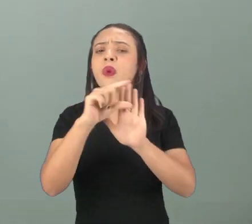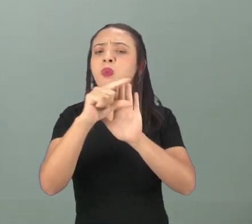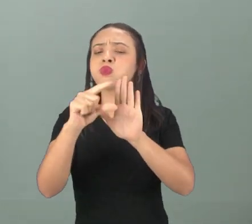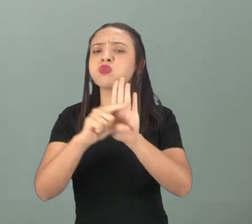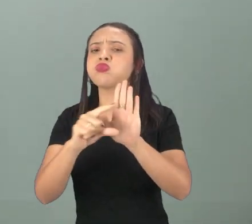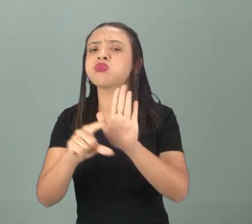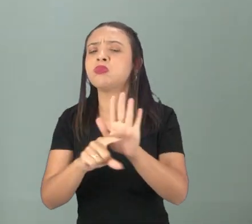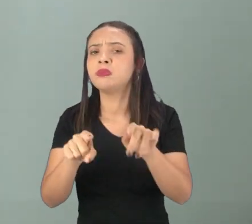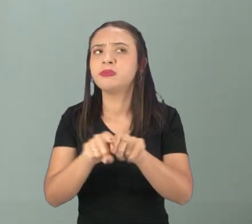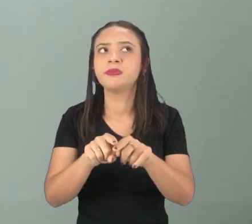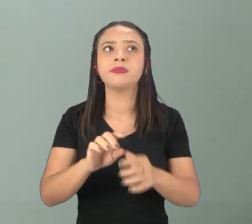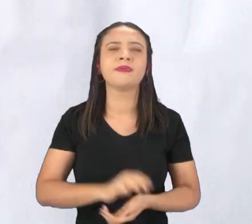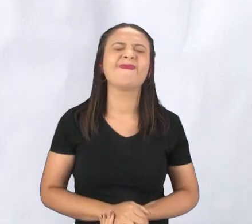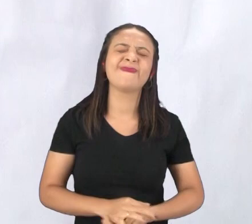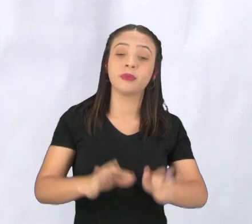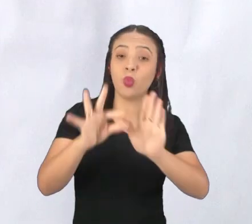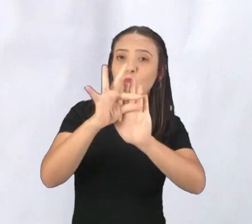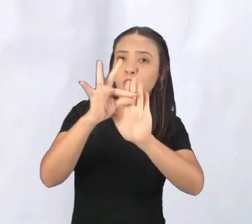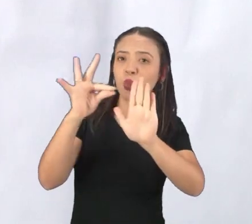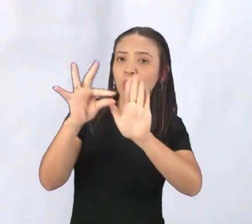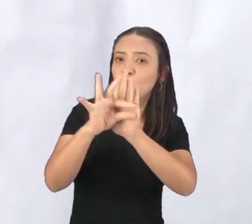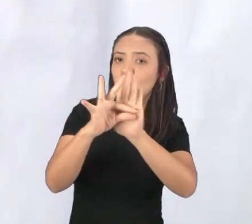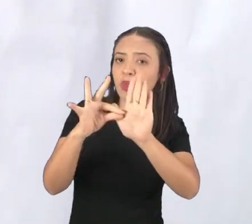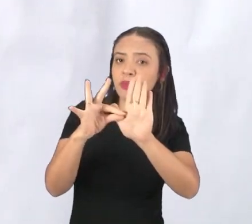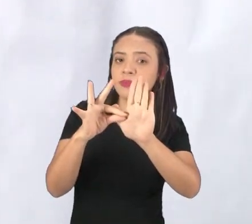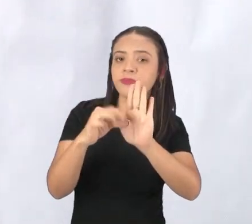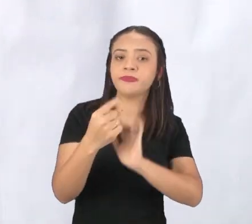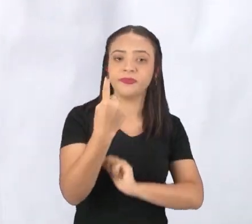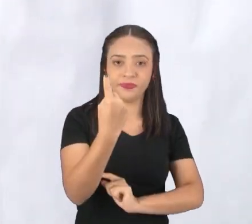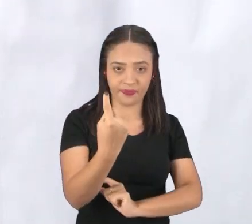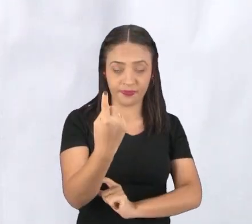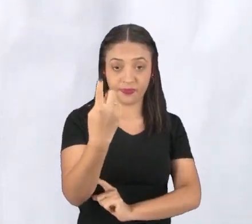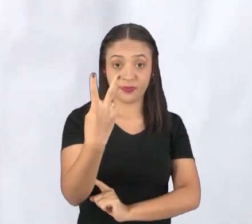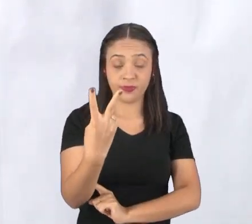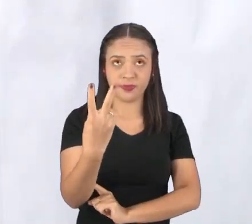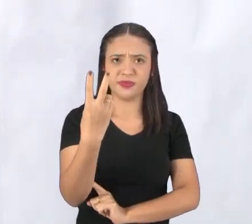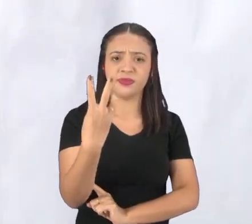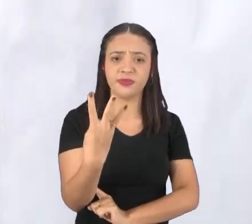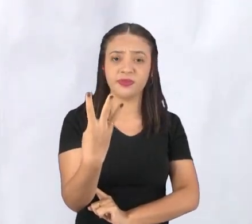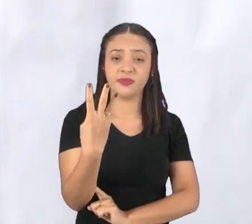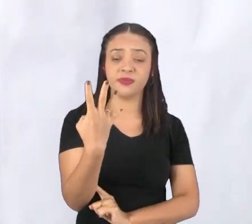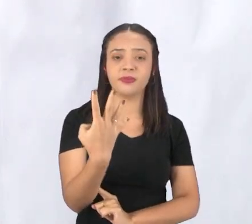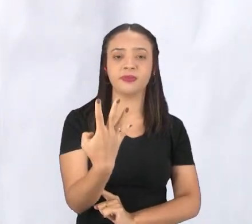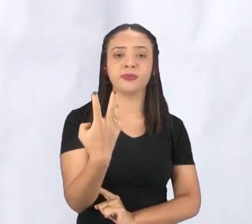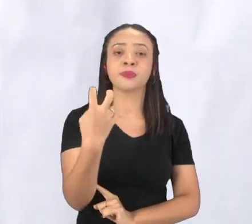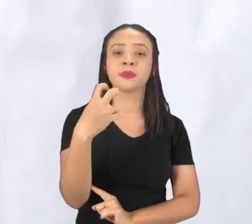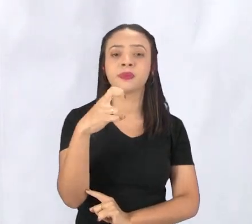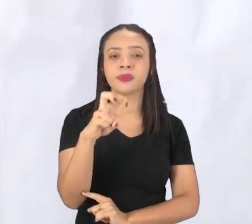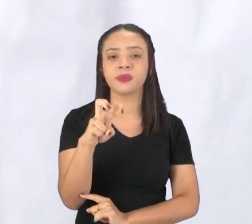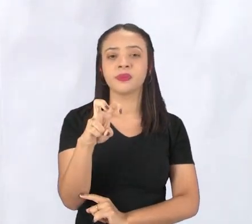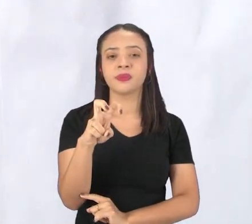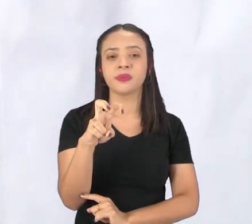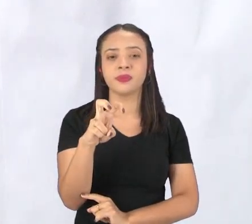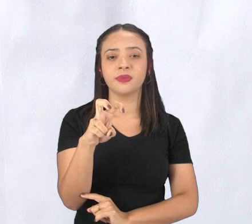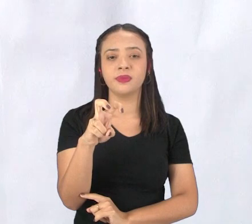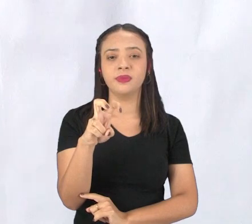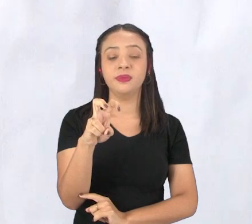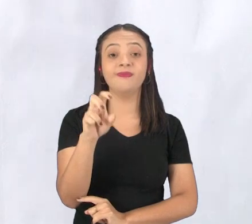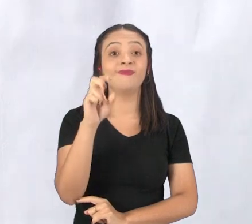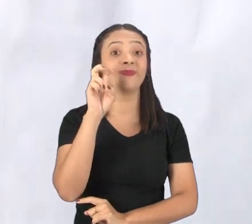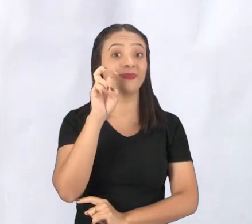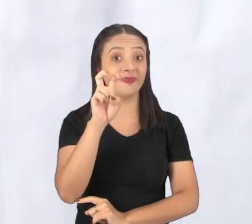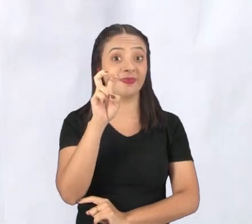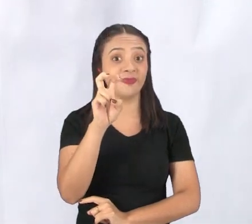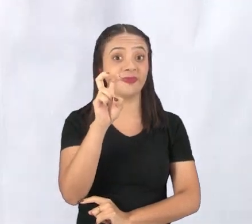poema é composto, tá? Verso é cada linha, então eu vou contar aqui, ó, 1, 2, 3, 4, 5